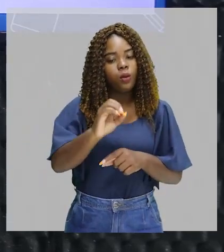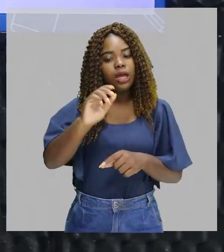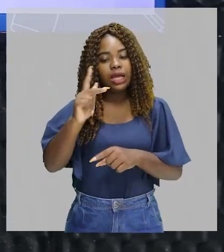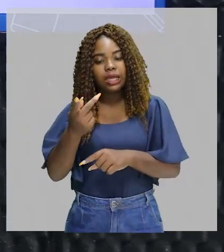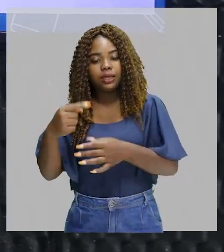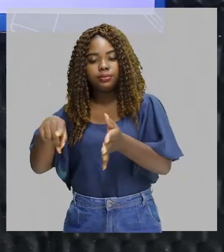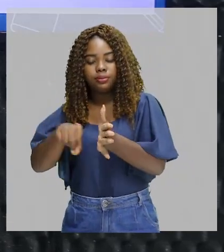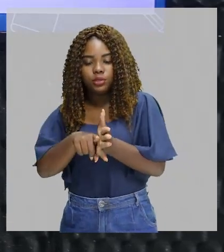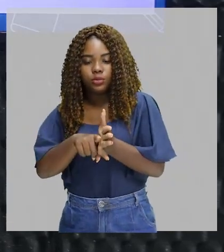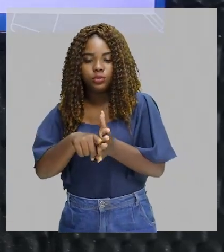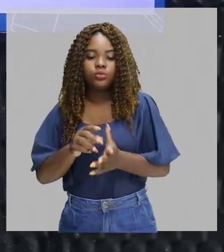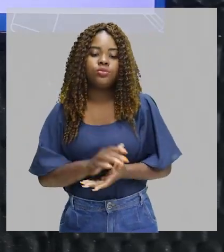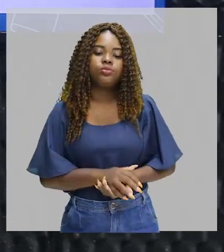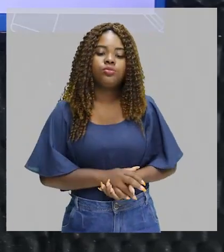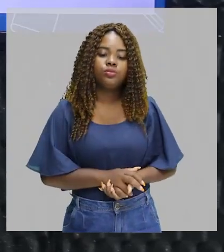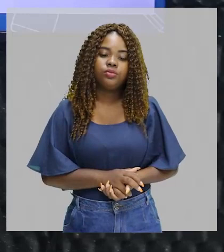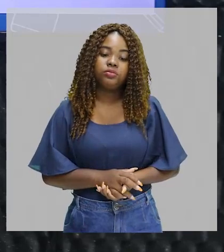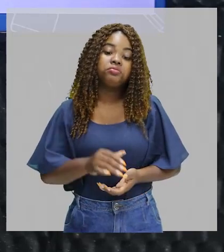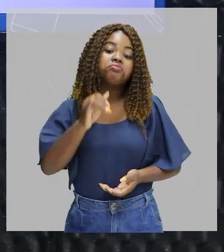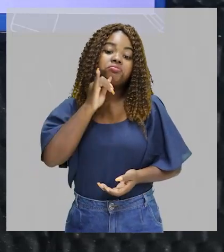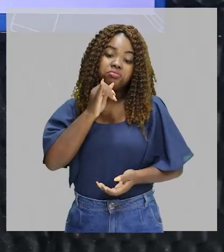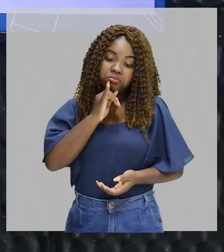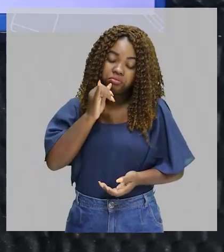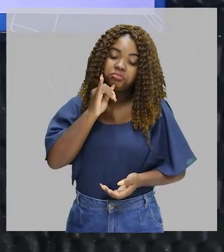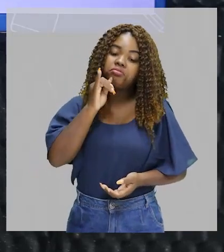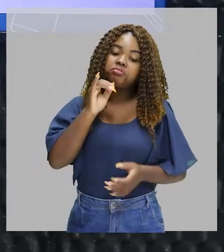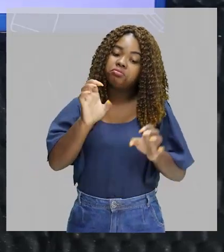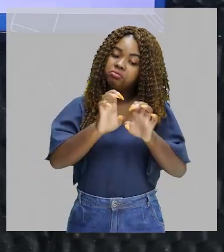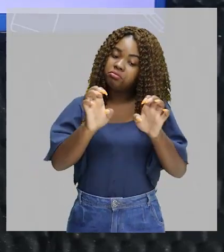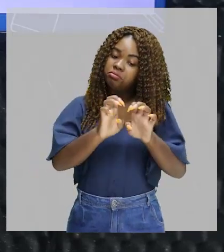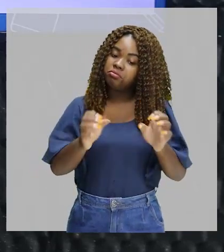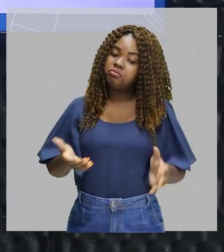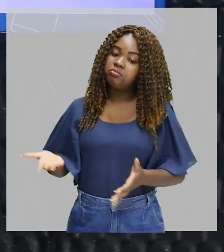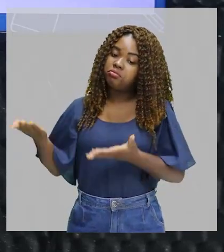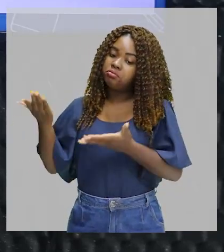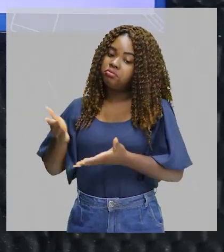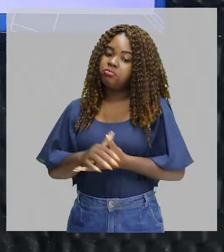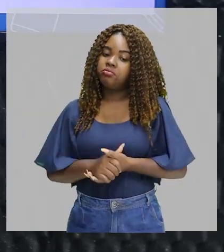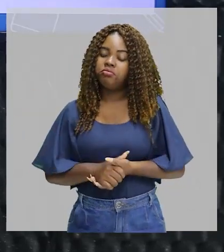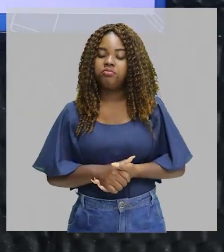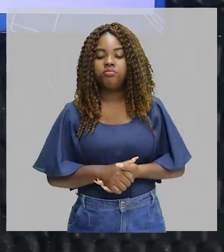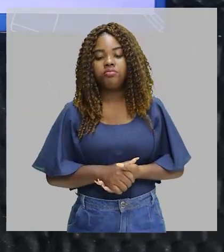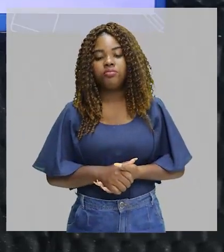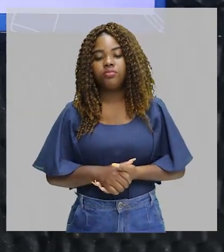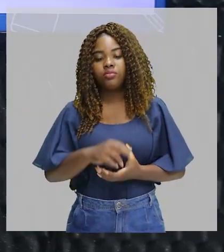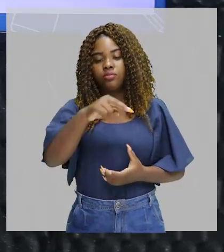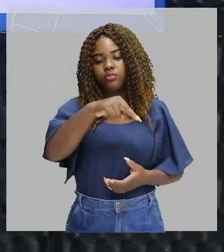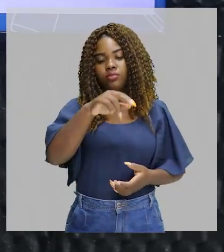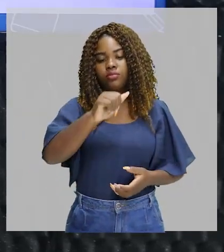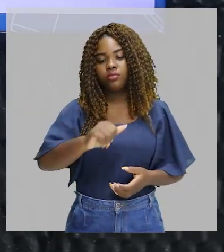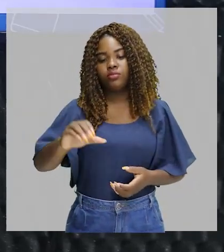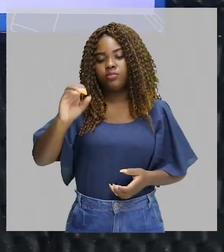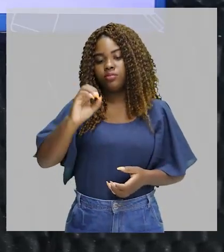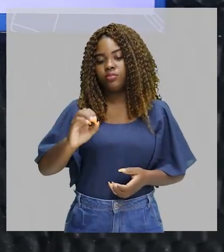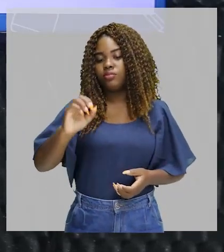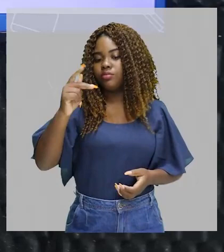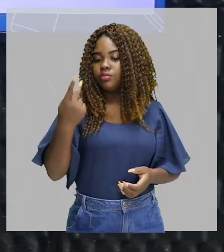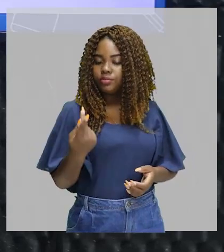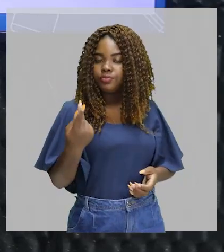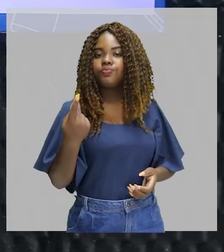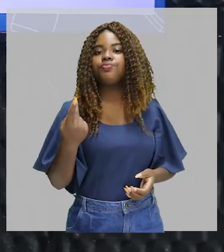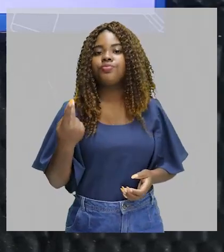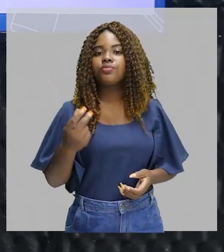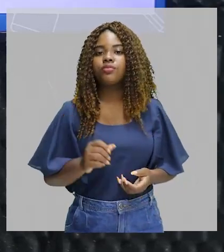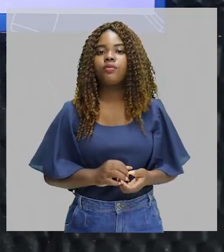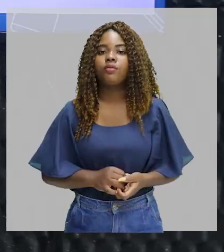OH-. É um exemplo clássico de base, de uma base inorgânica, é o hidróxido de sódio, que a gente